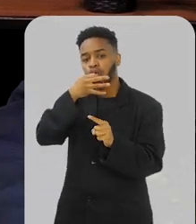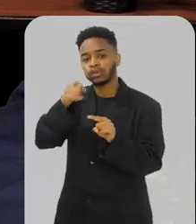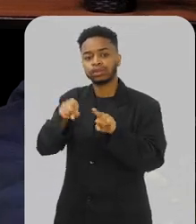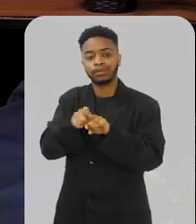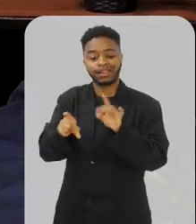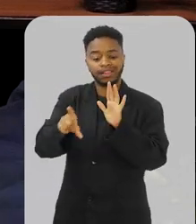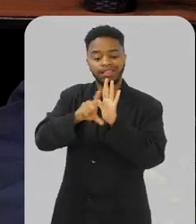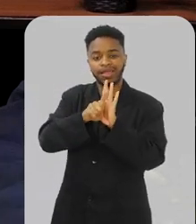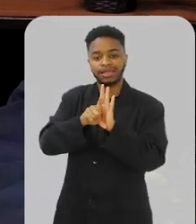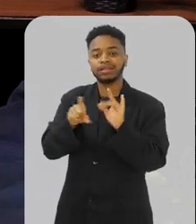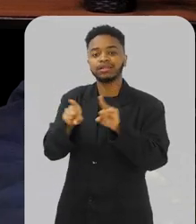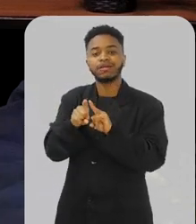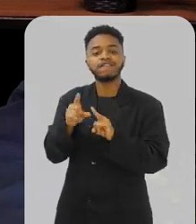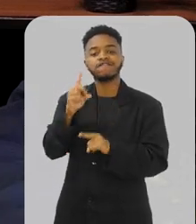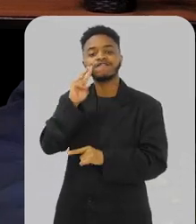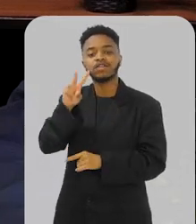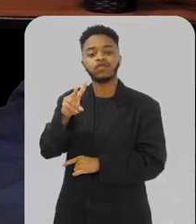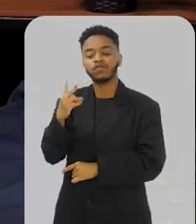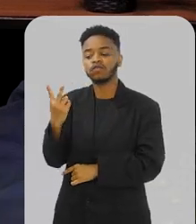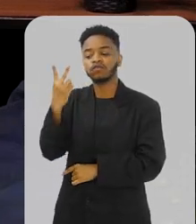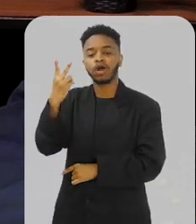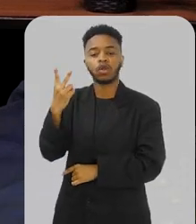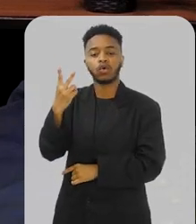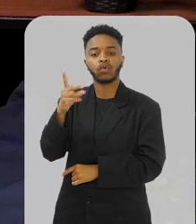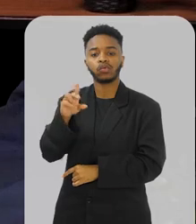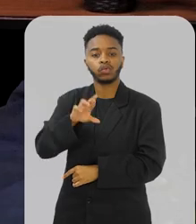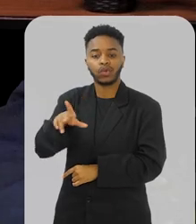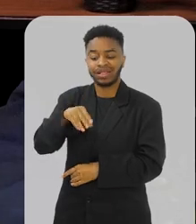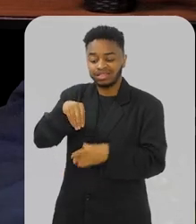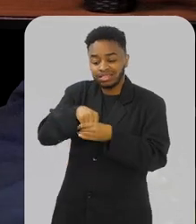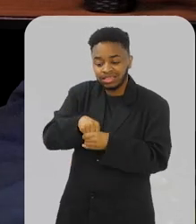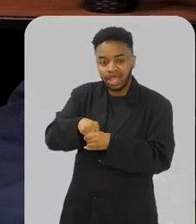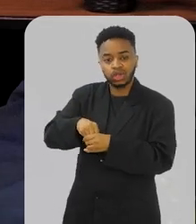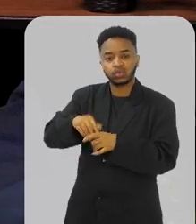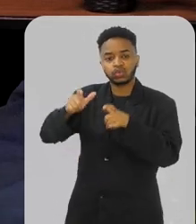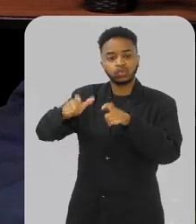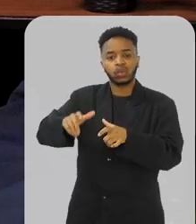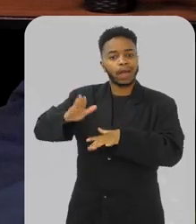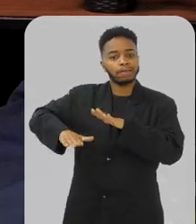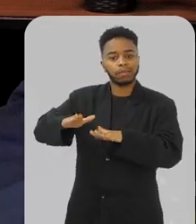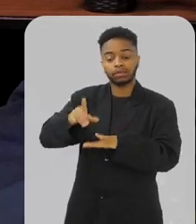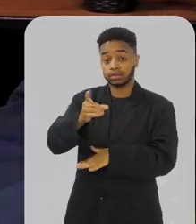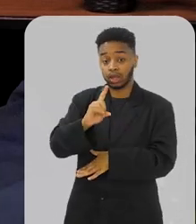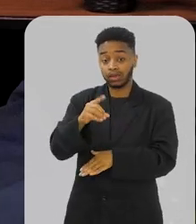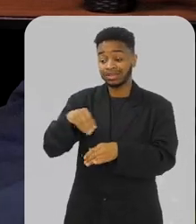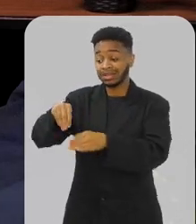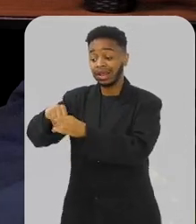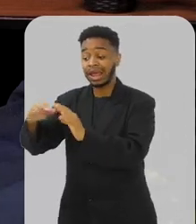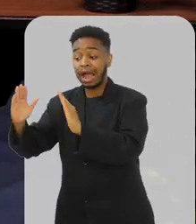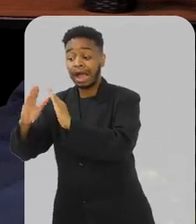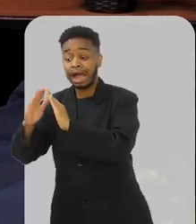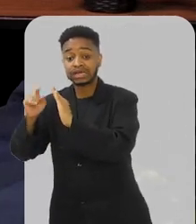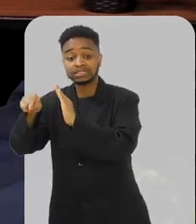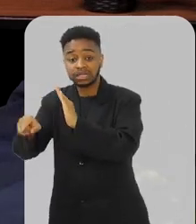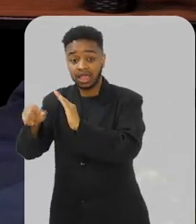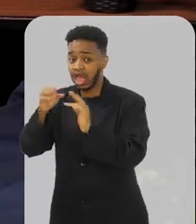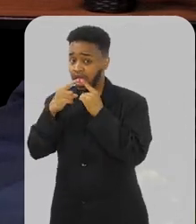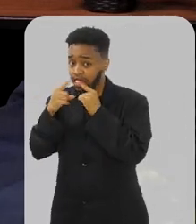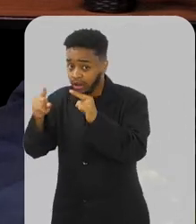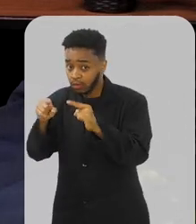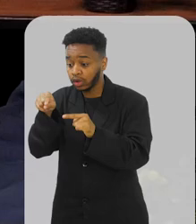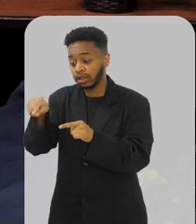E o valor do decibéis não é medido dentro do estabelecimento, é medido dentro da casa do